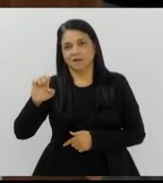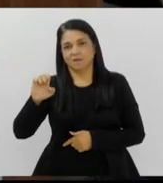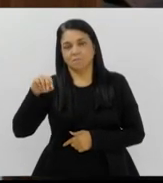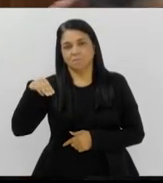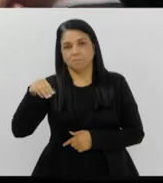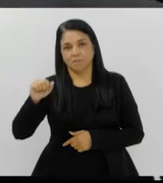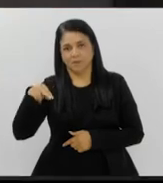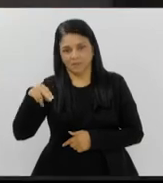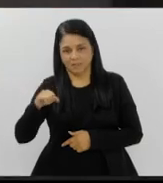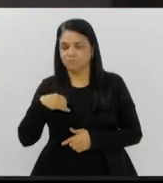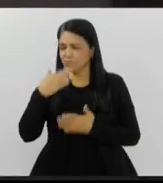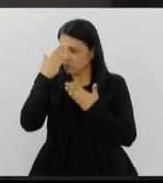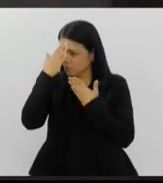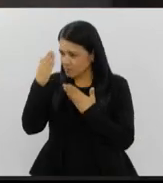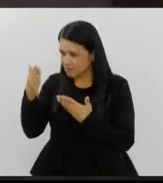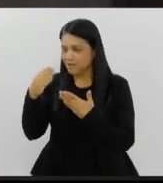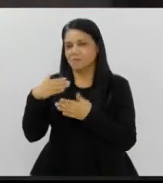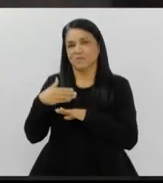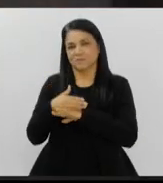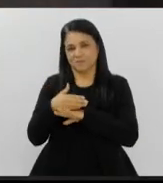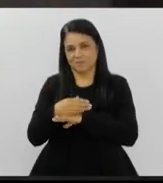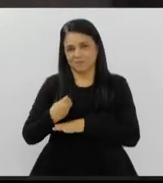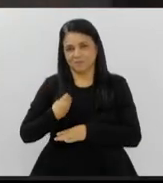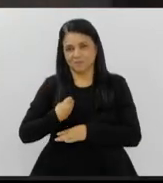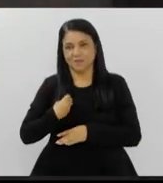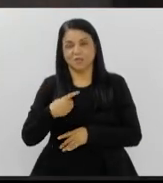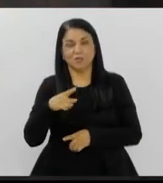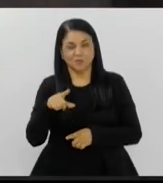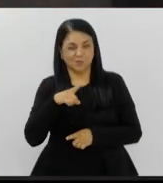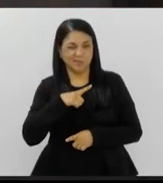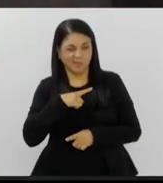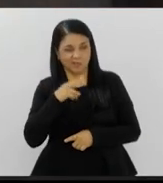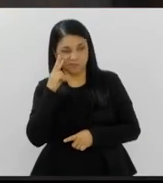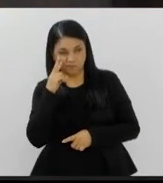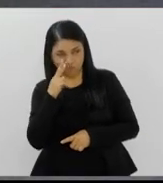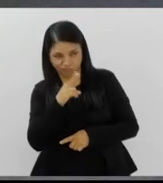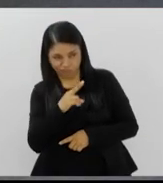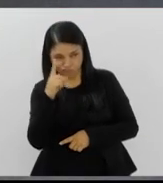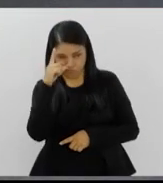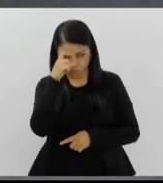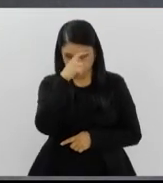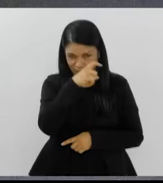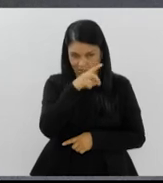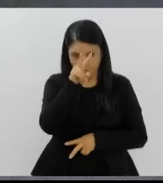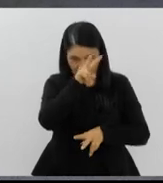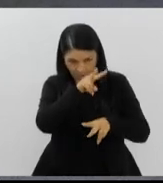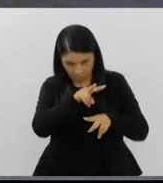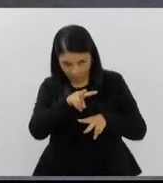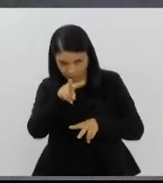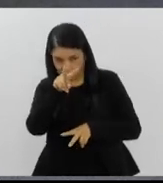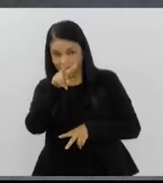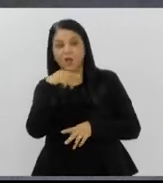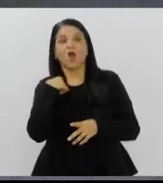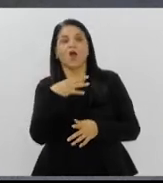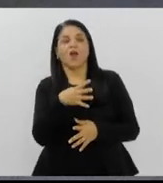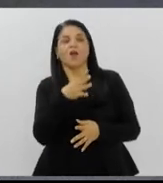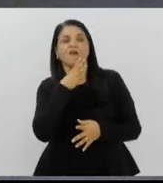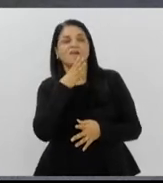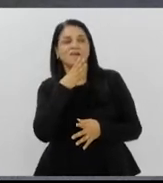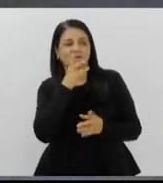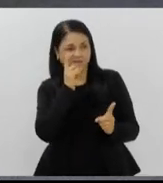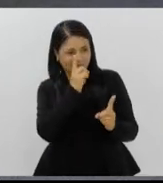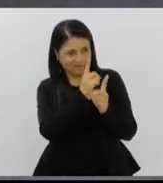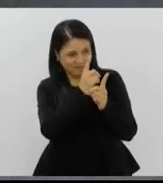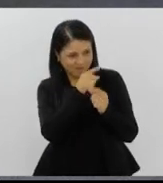presença, tá? Agora, eu olhando aqui, eu também tenho dificuldade, igual a Ana Tereza, de olhar de longe, mas consegui vê-la ali.